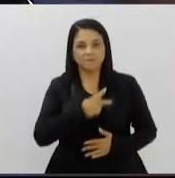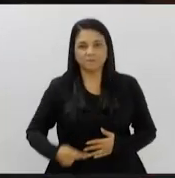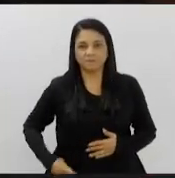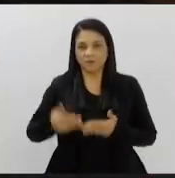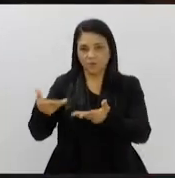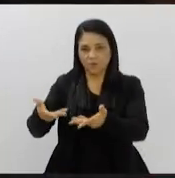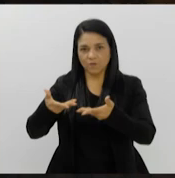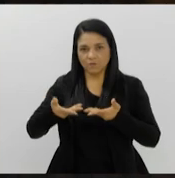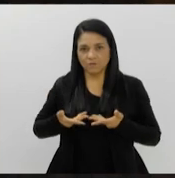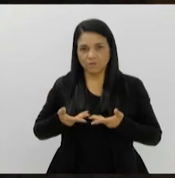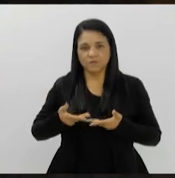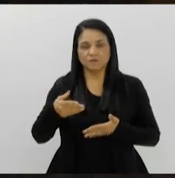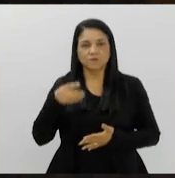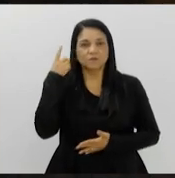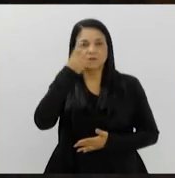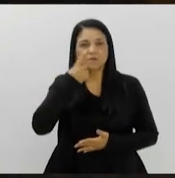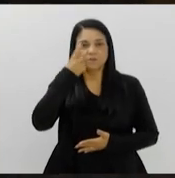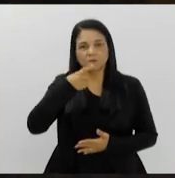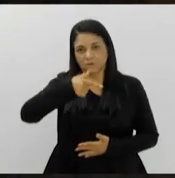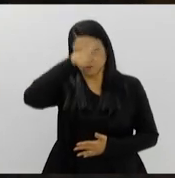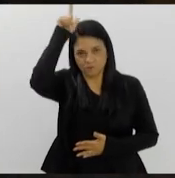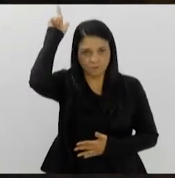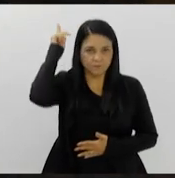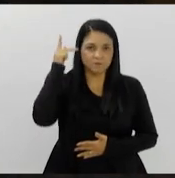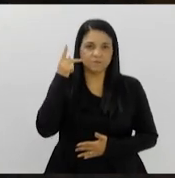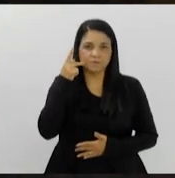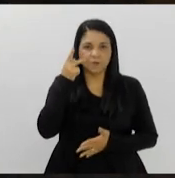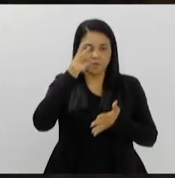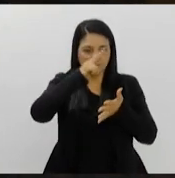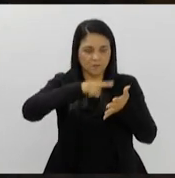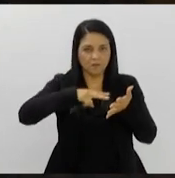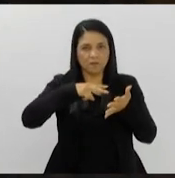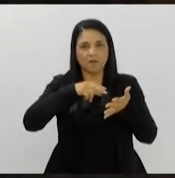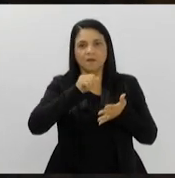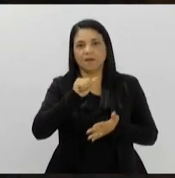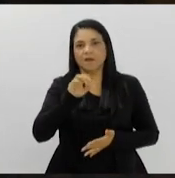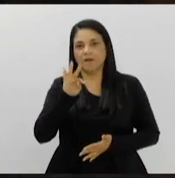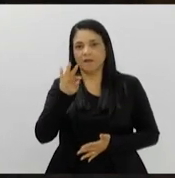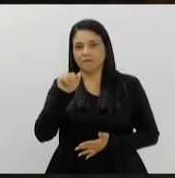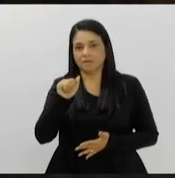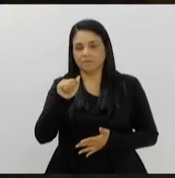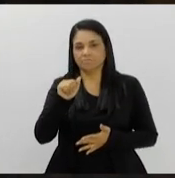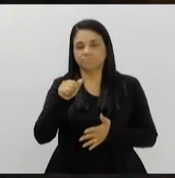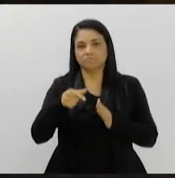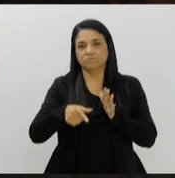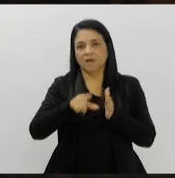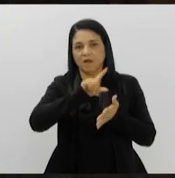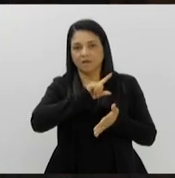convida o Nobre deputado Luís Paulo para fazer a leitura da ata da sessão